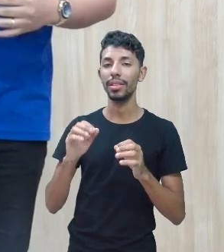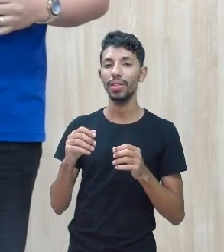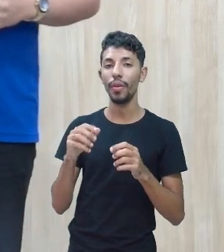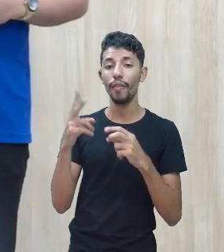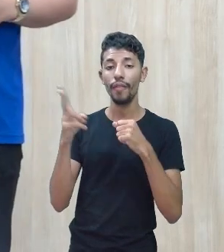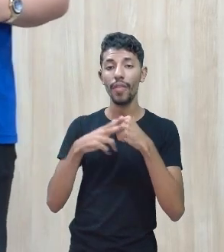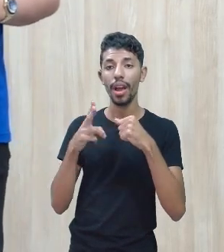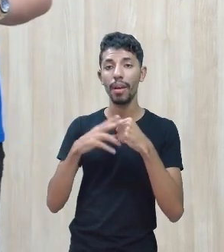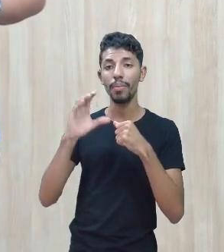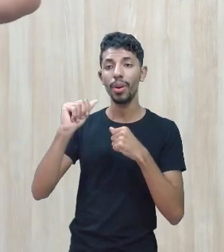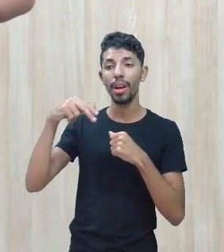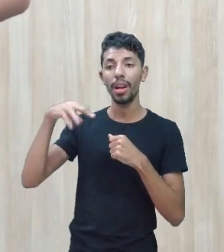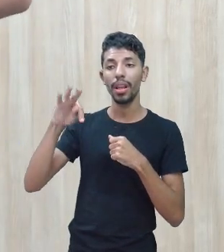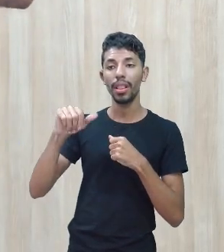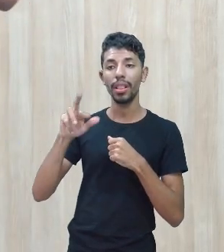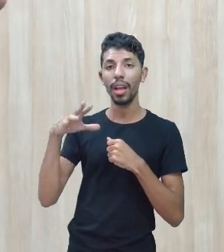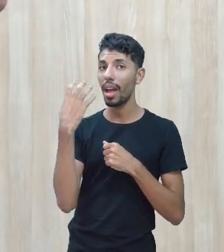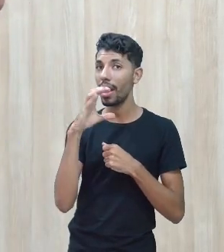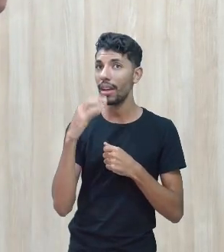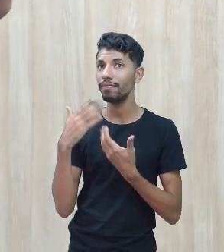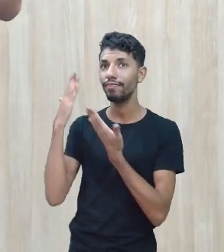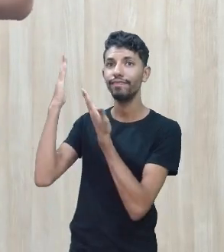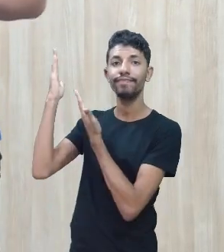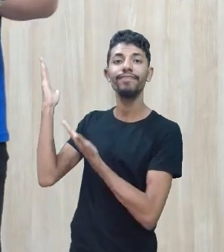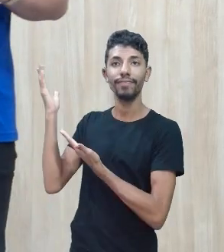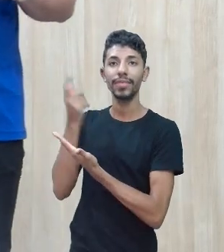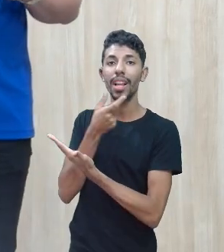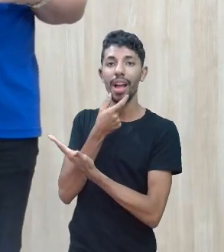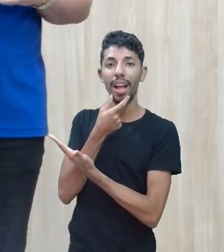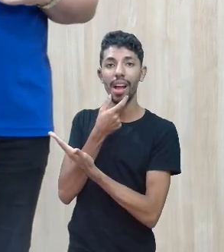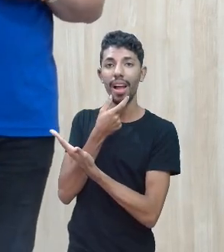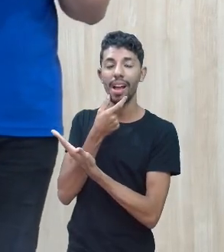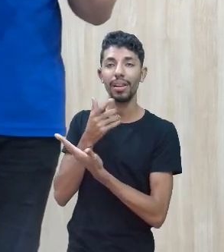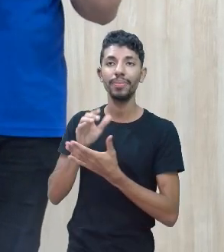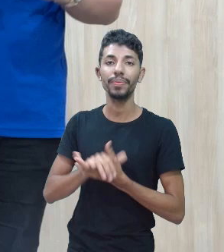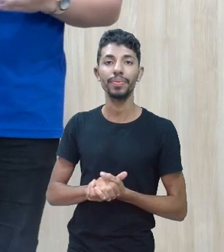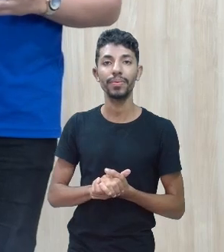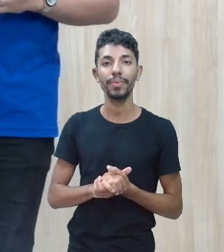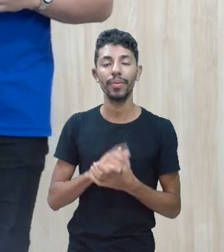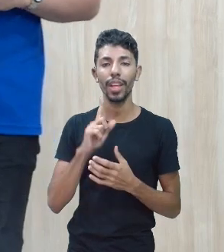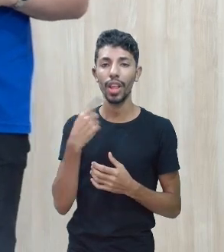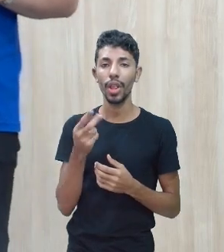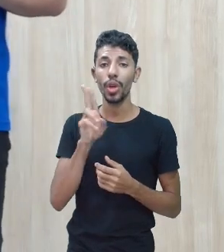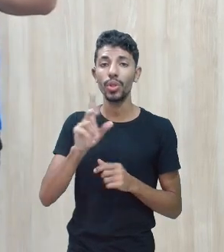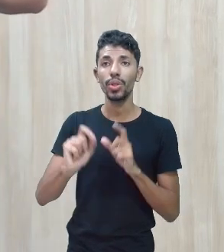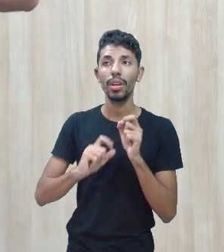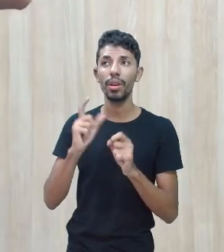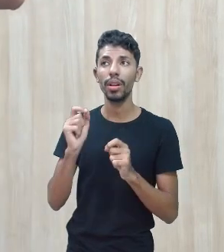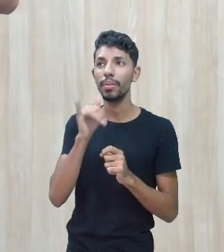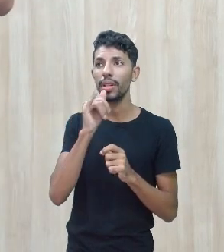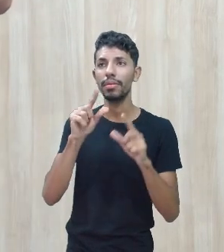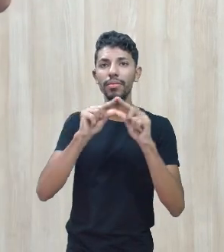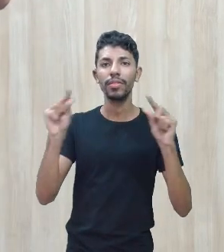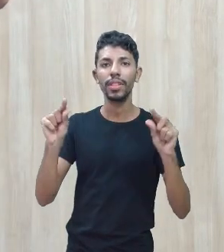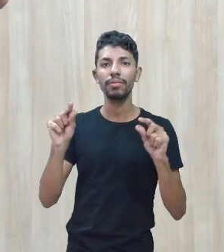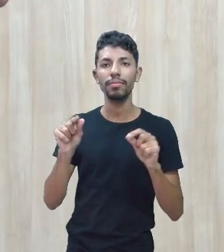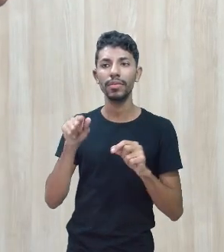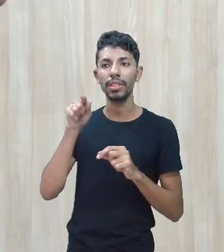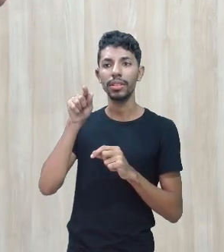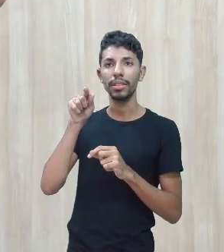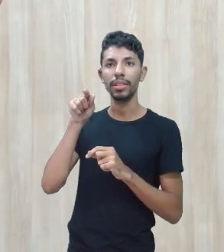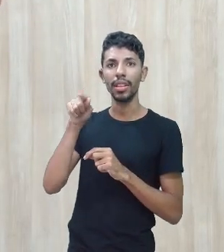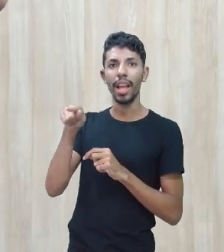inglês, sing, né? Então a gente usa aí, por exemplo, a frase she is